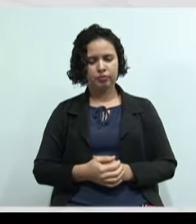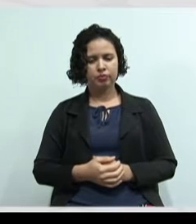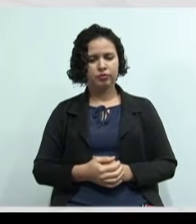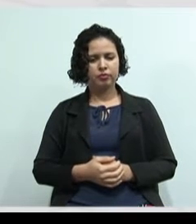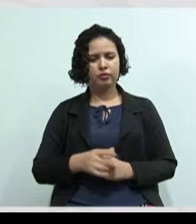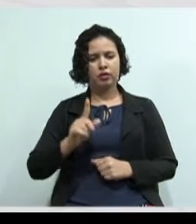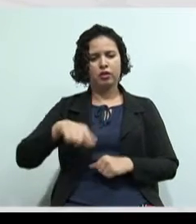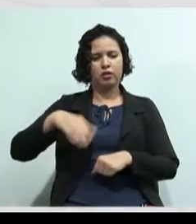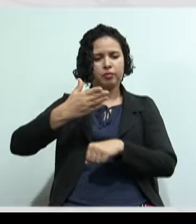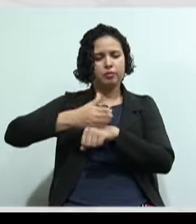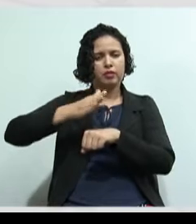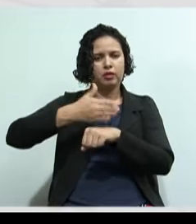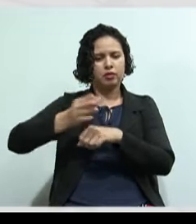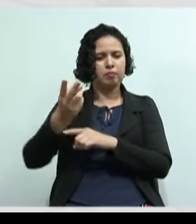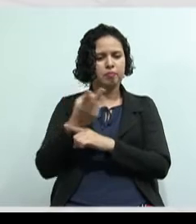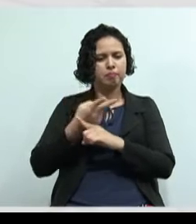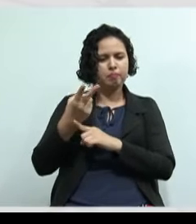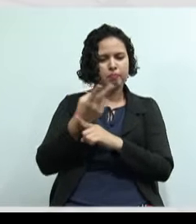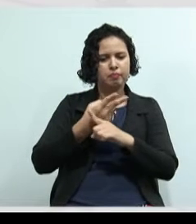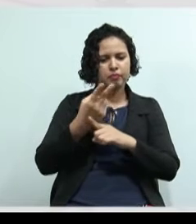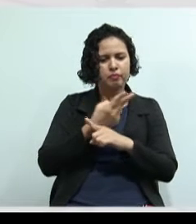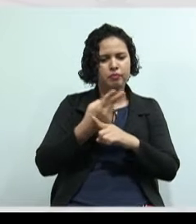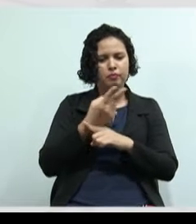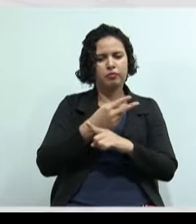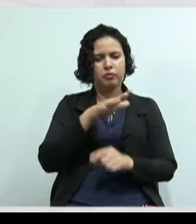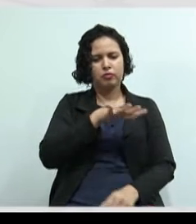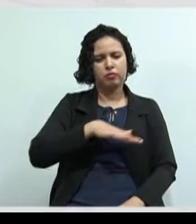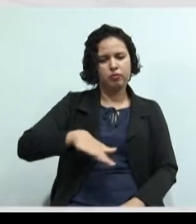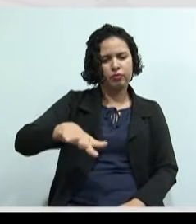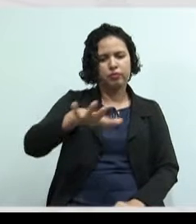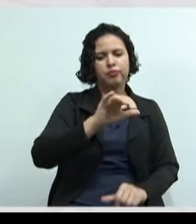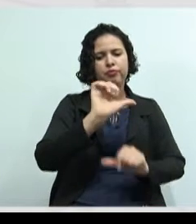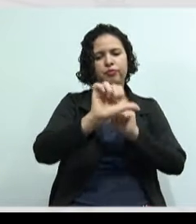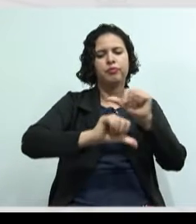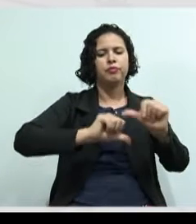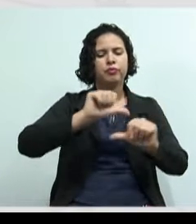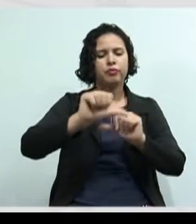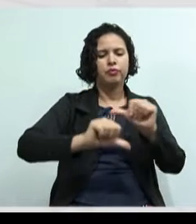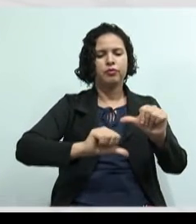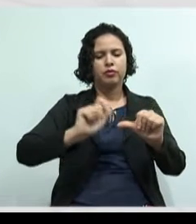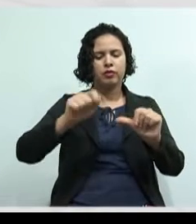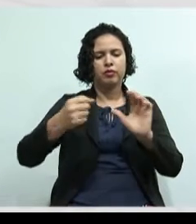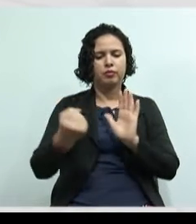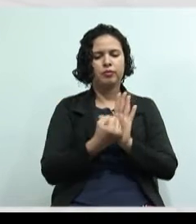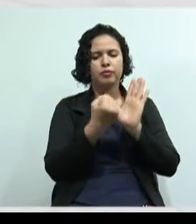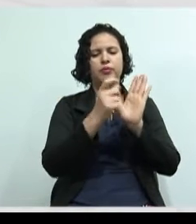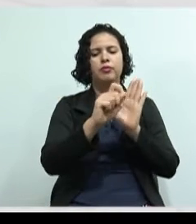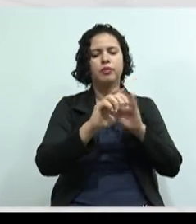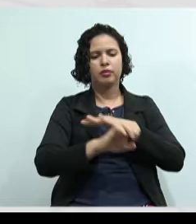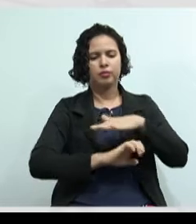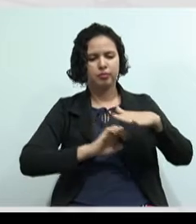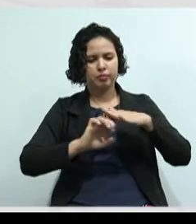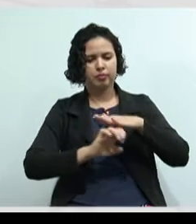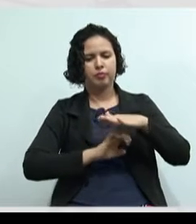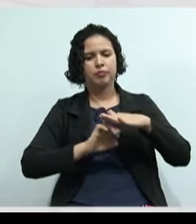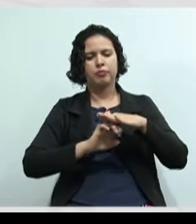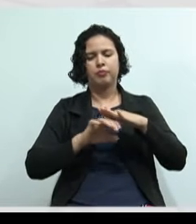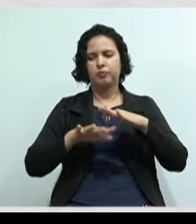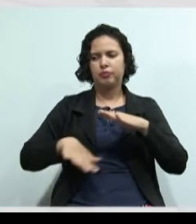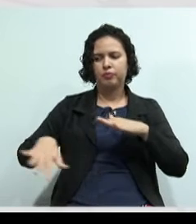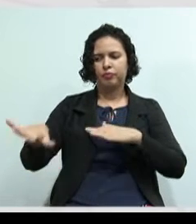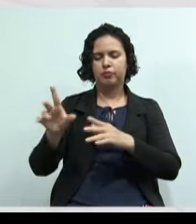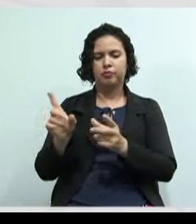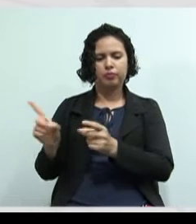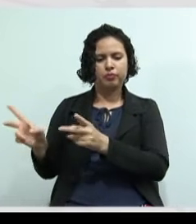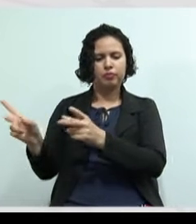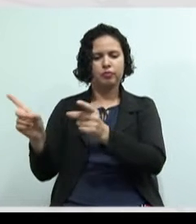a prática de rastrear as mudanças no ambiente que possam afetar uma organização e os mercados. Essas